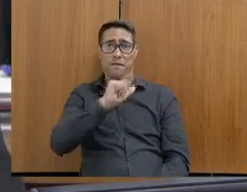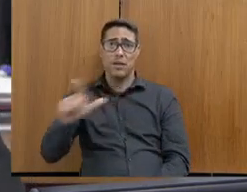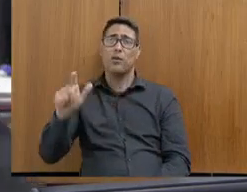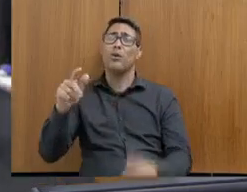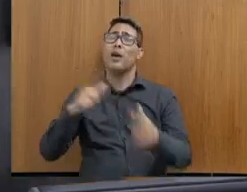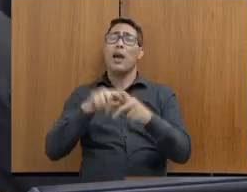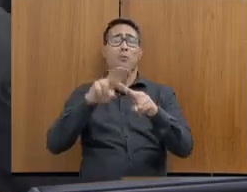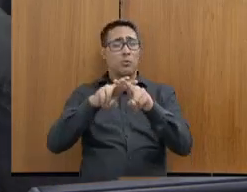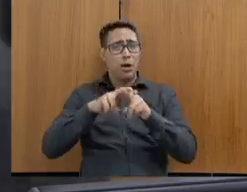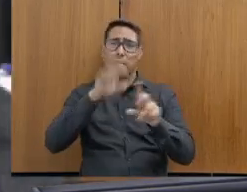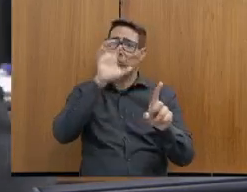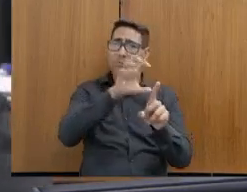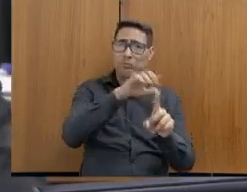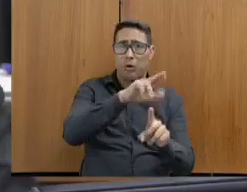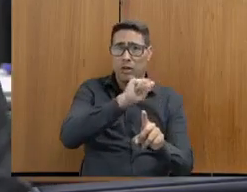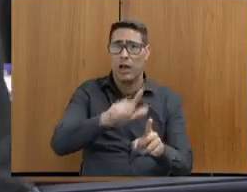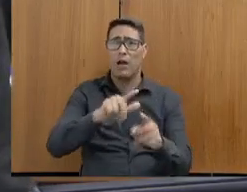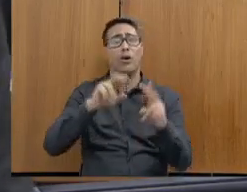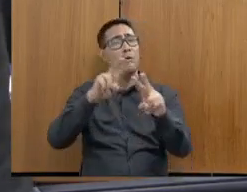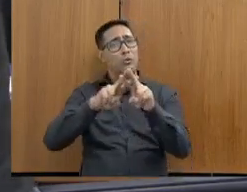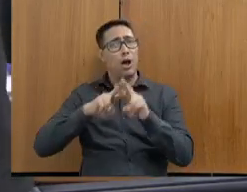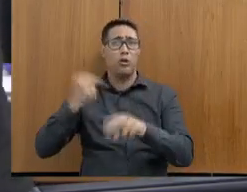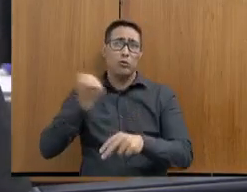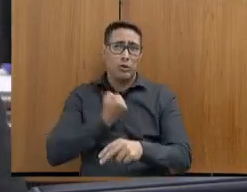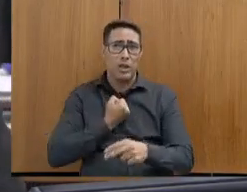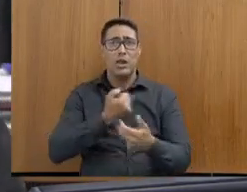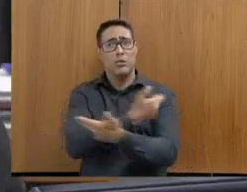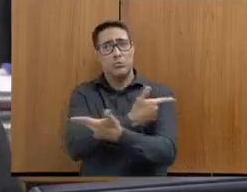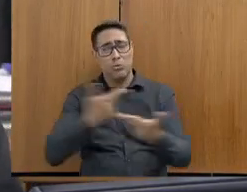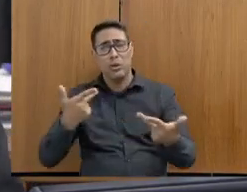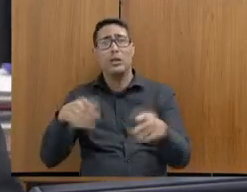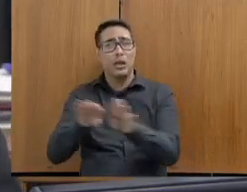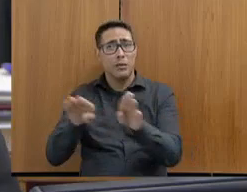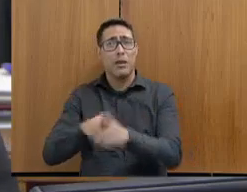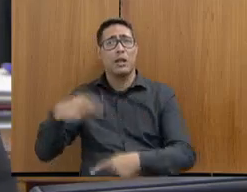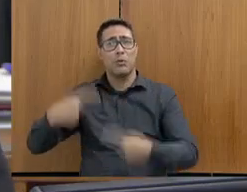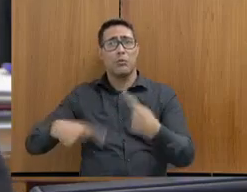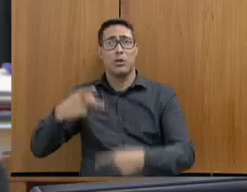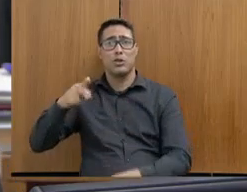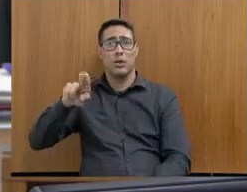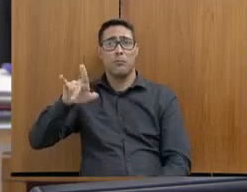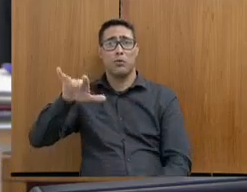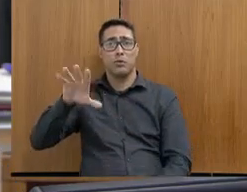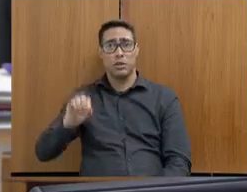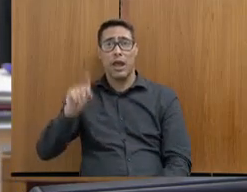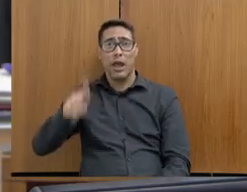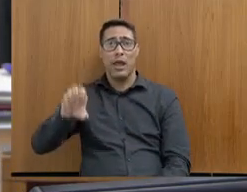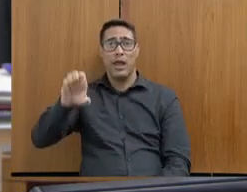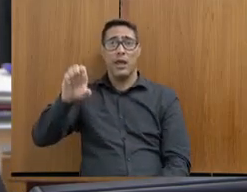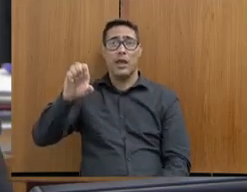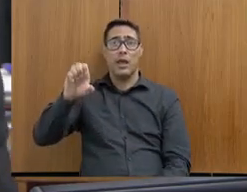sede moral que impacta no suicídio e na entrega da política pública chama-se efetiva